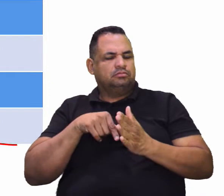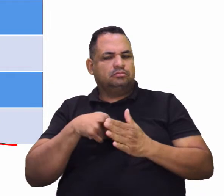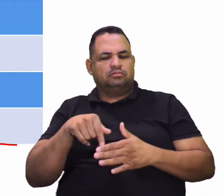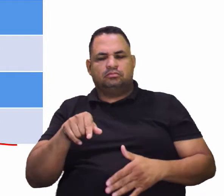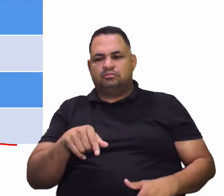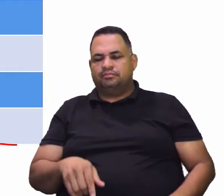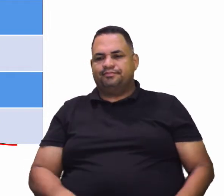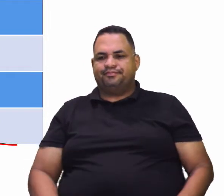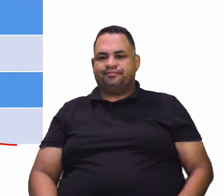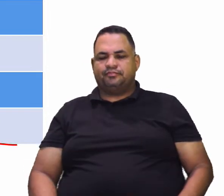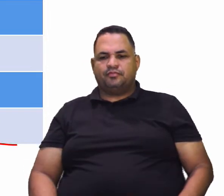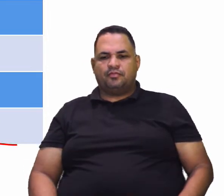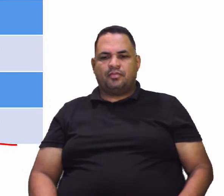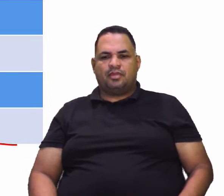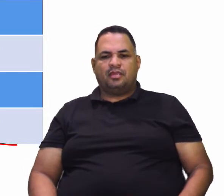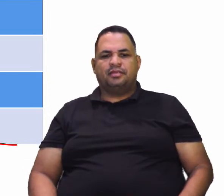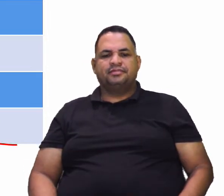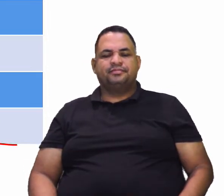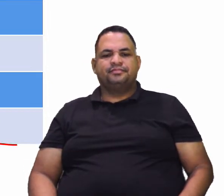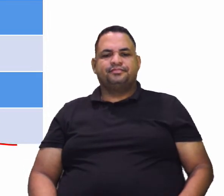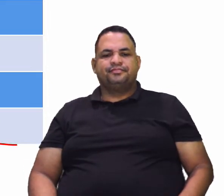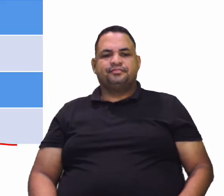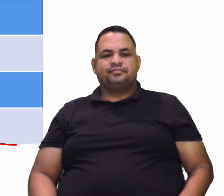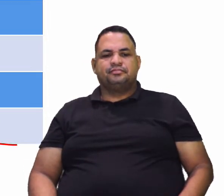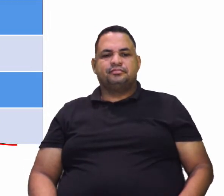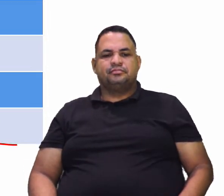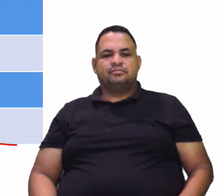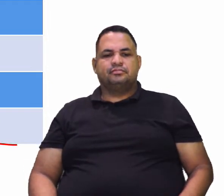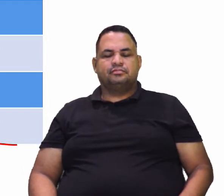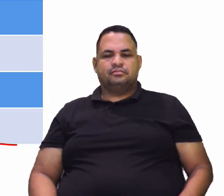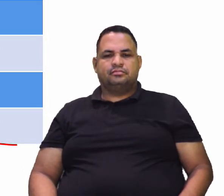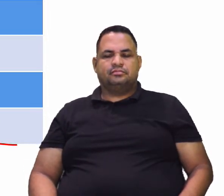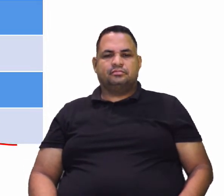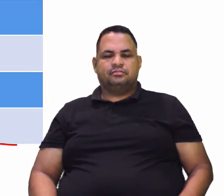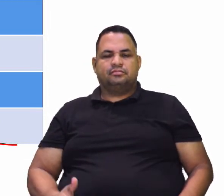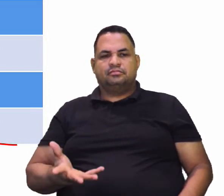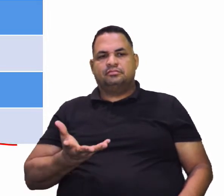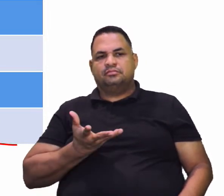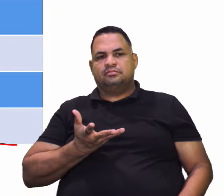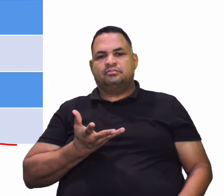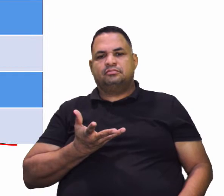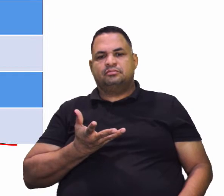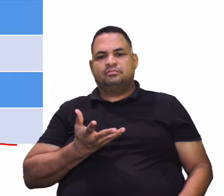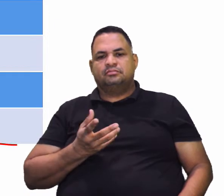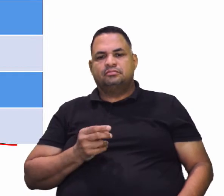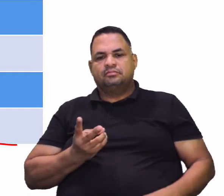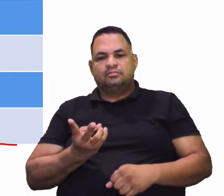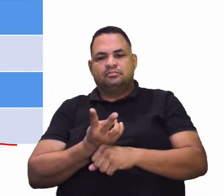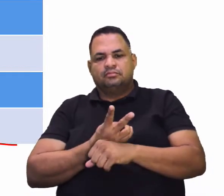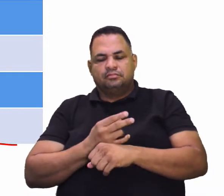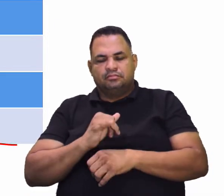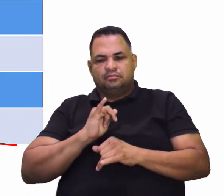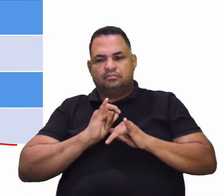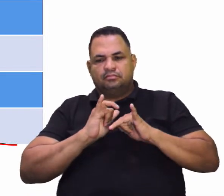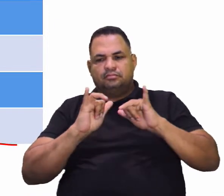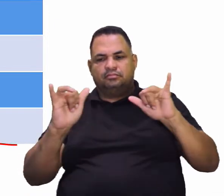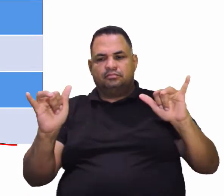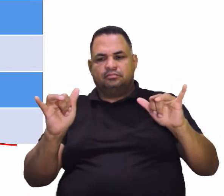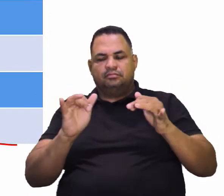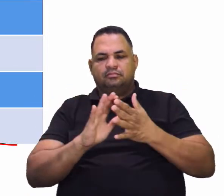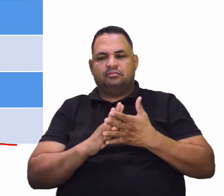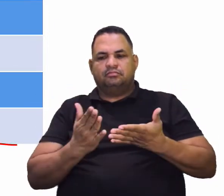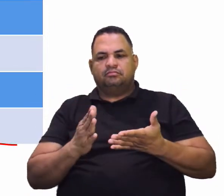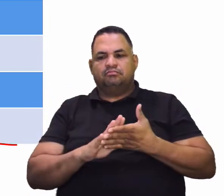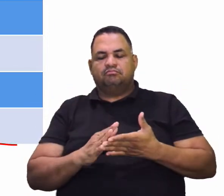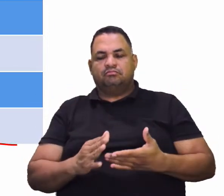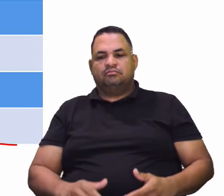diferente de ele vai jogar tênis? Entendeu? Você está querendo ir lá buscar informação se ele